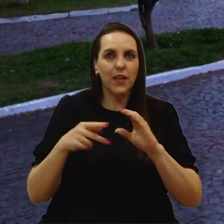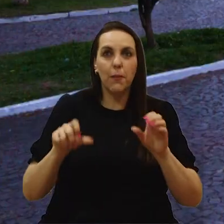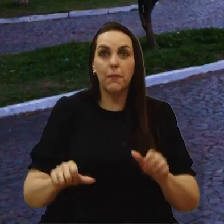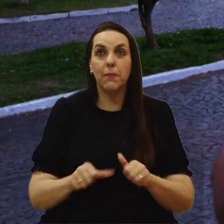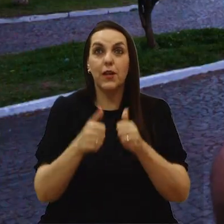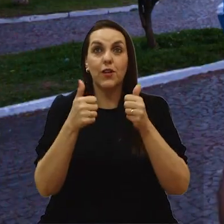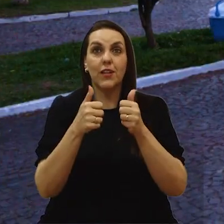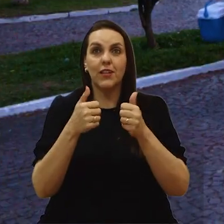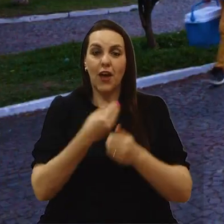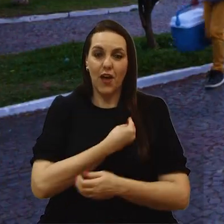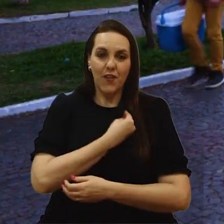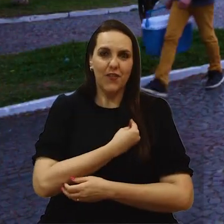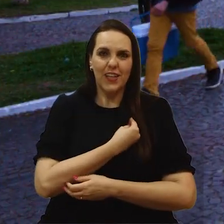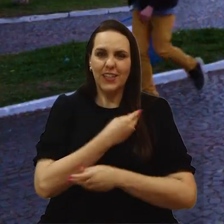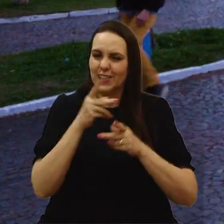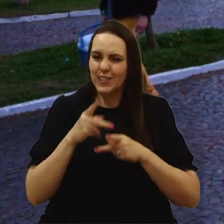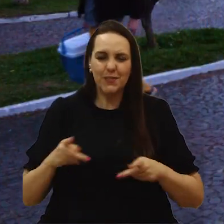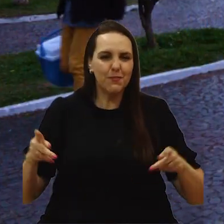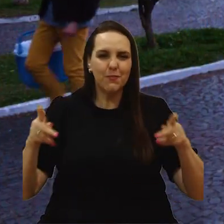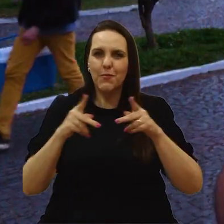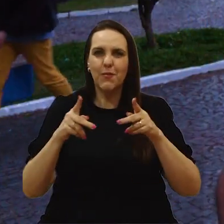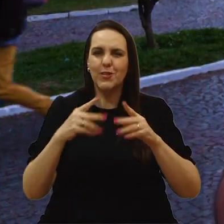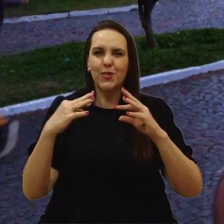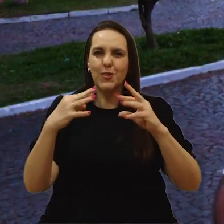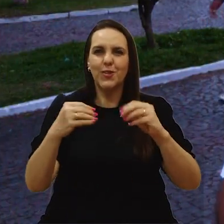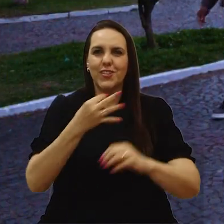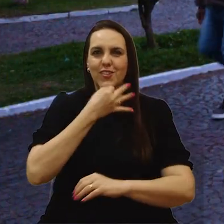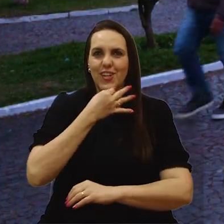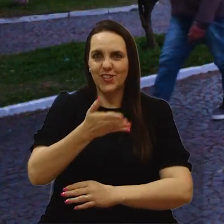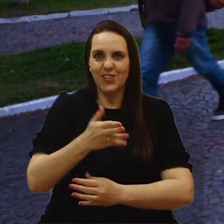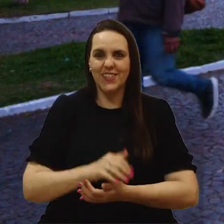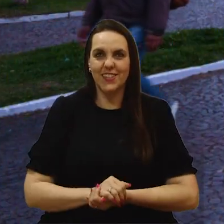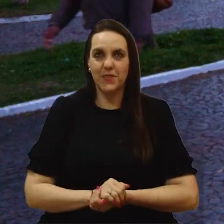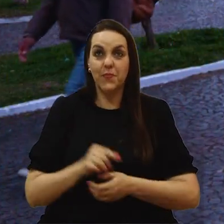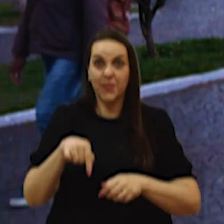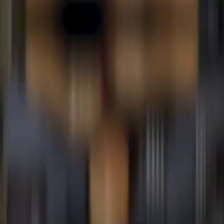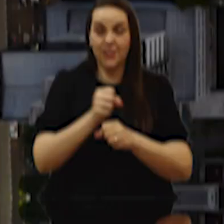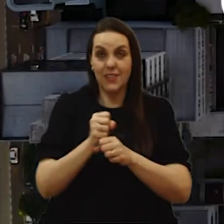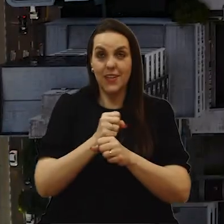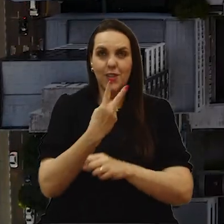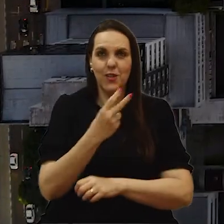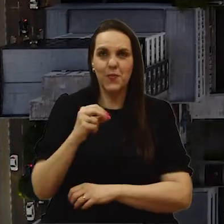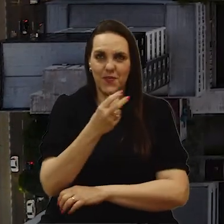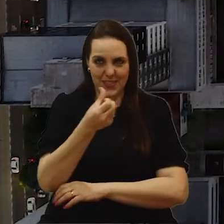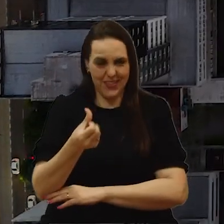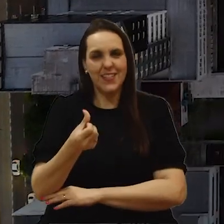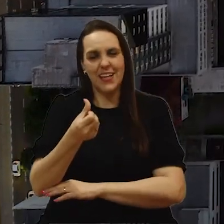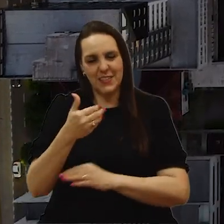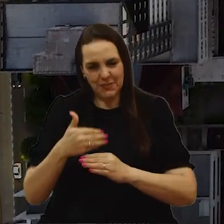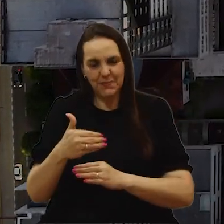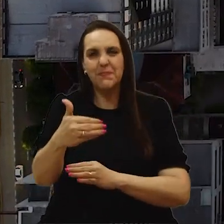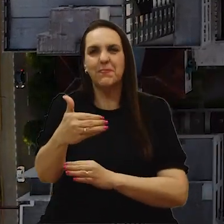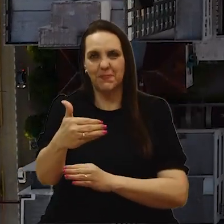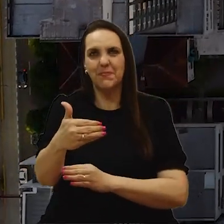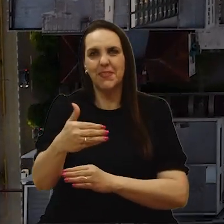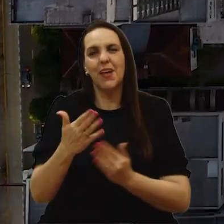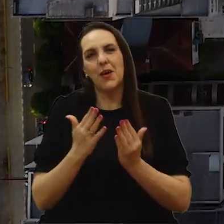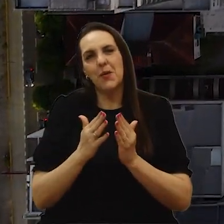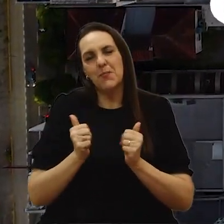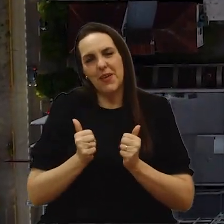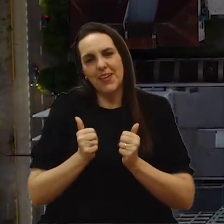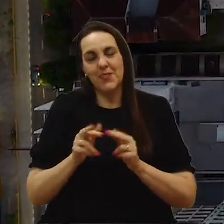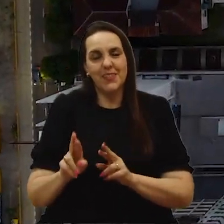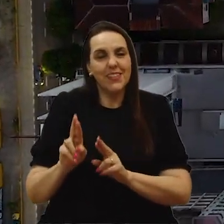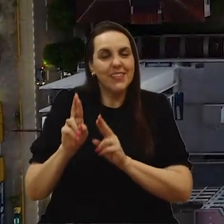de Vereadores e melhorando na vida das pessoas da nossa querida Caxias do Sul. Nesse ano de 2026,